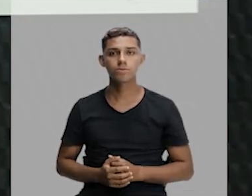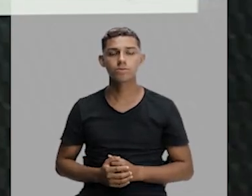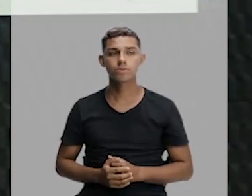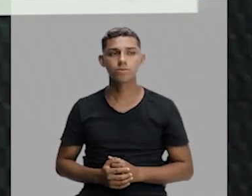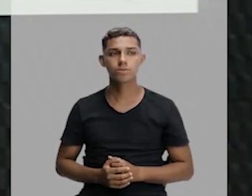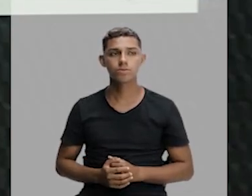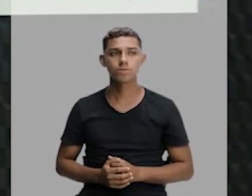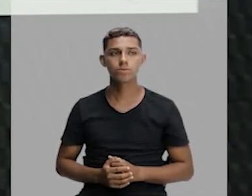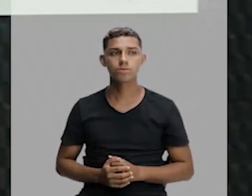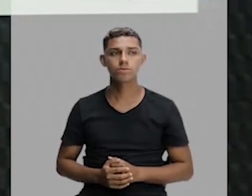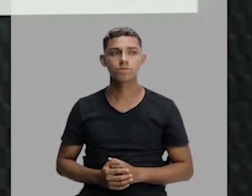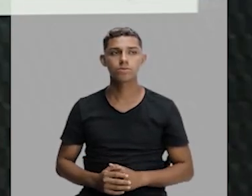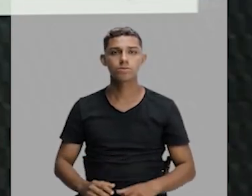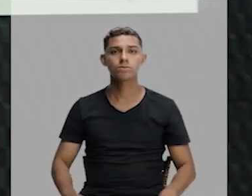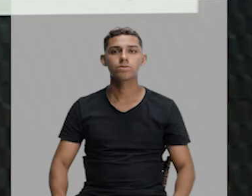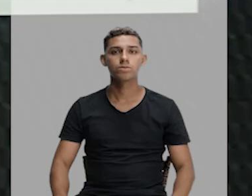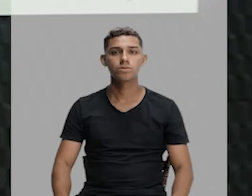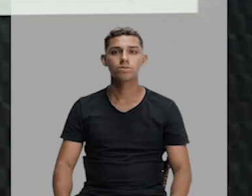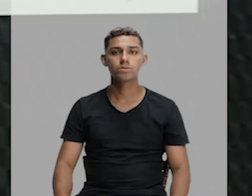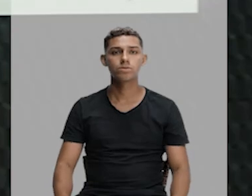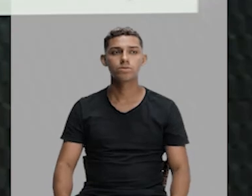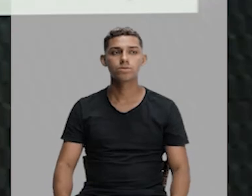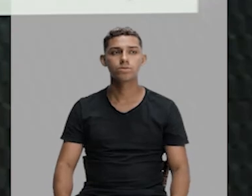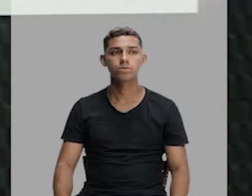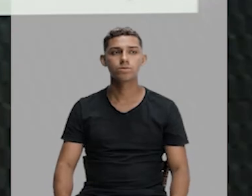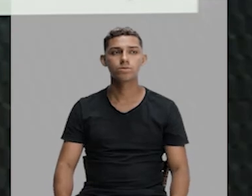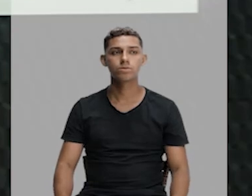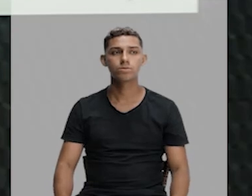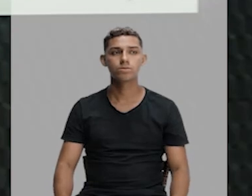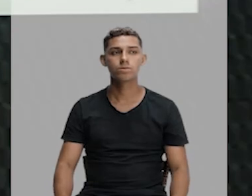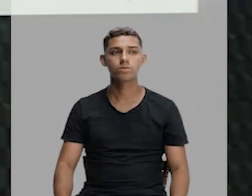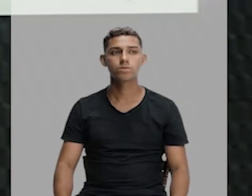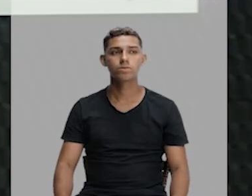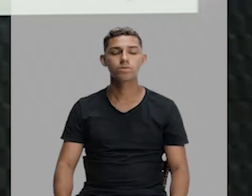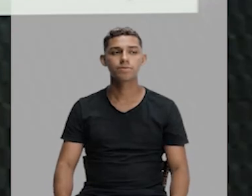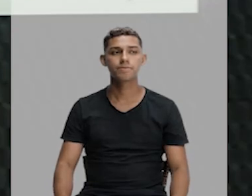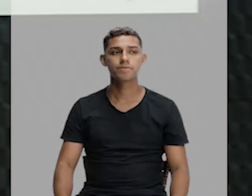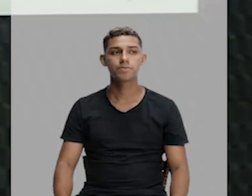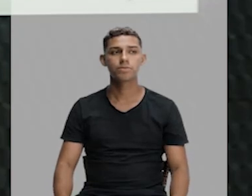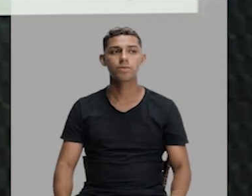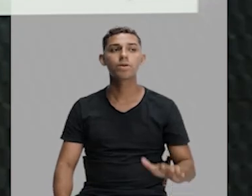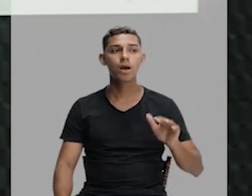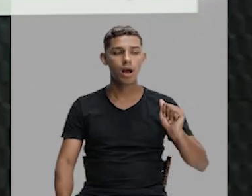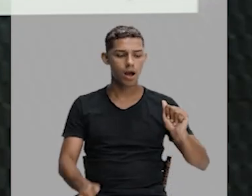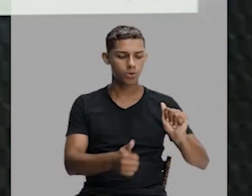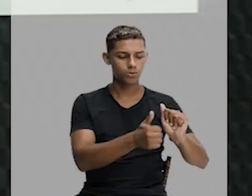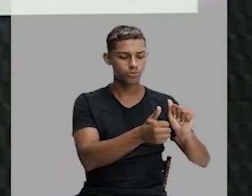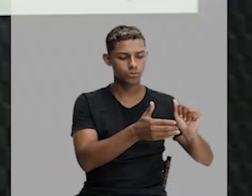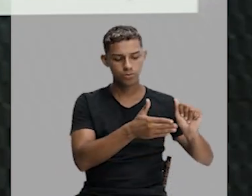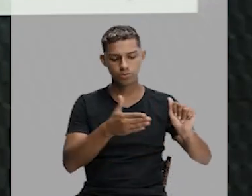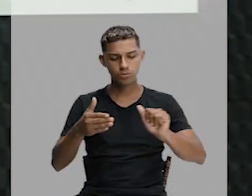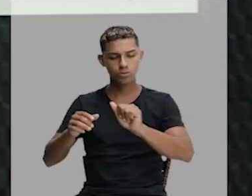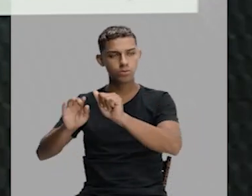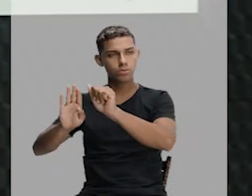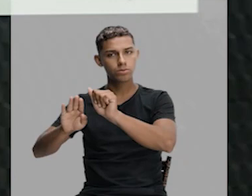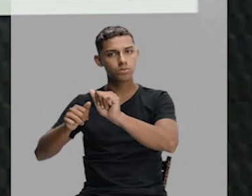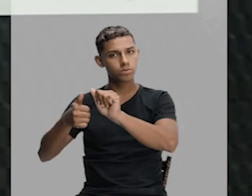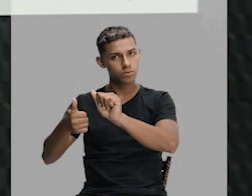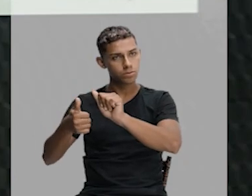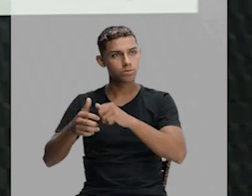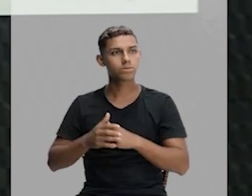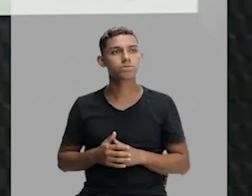B2 e o segmento que vai do A3 até o B3. Tá? São